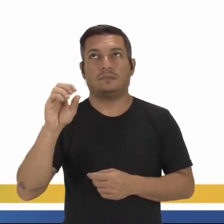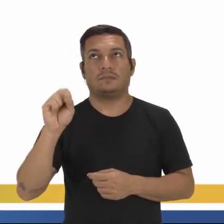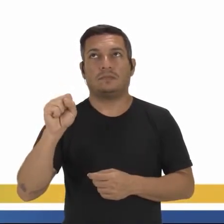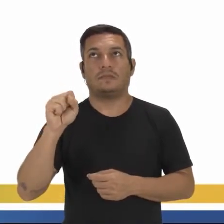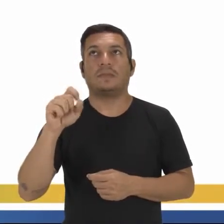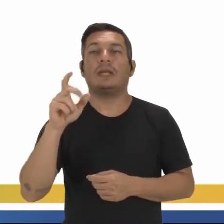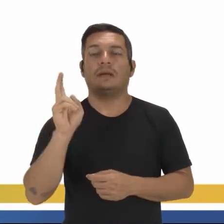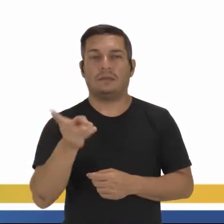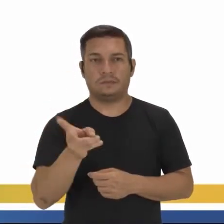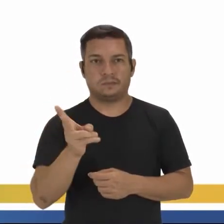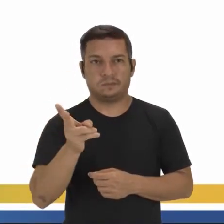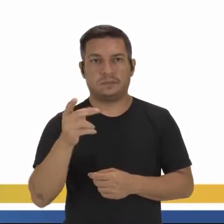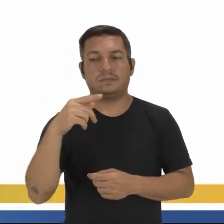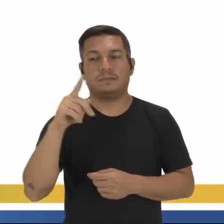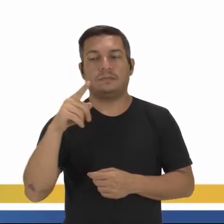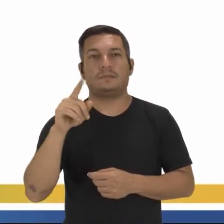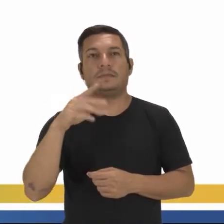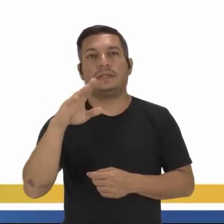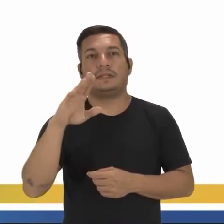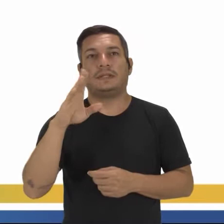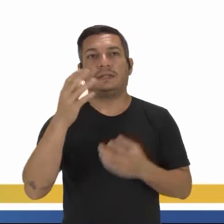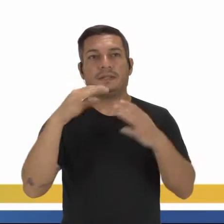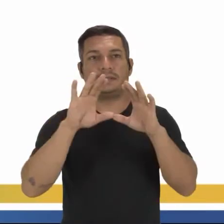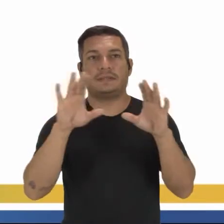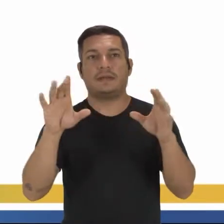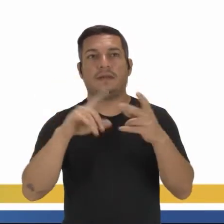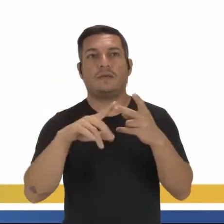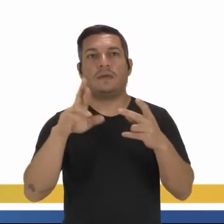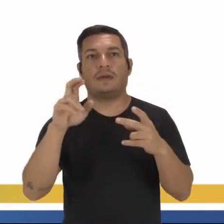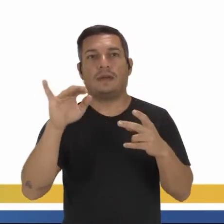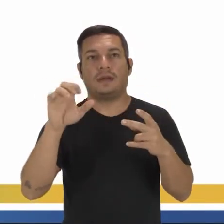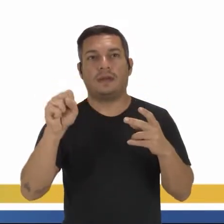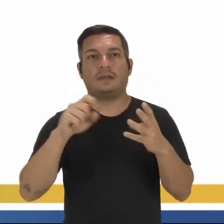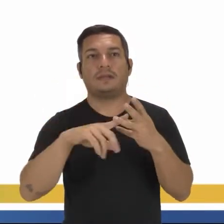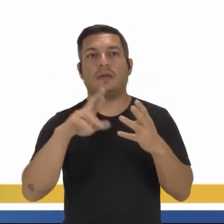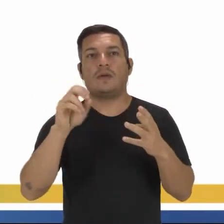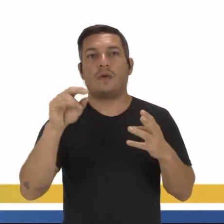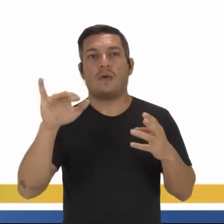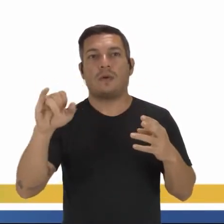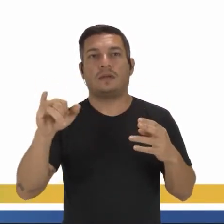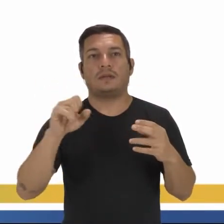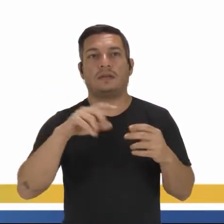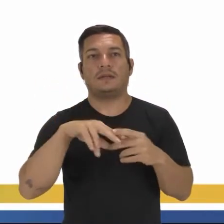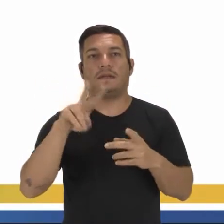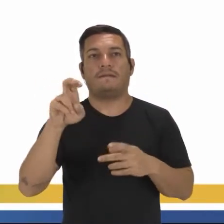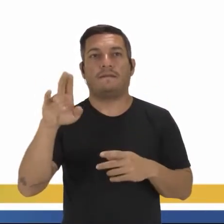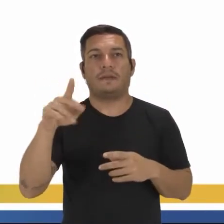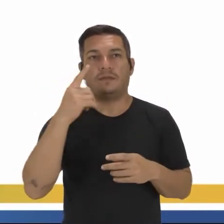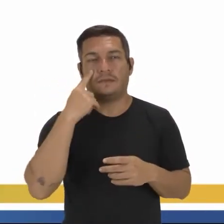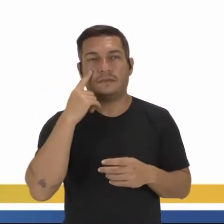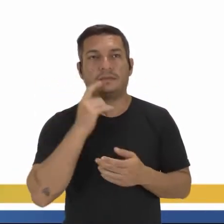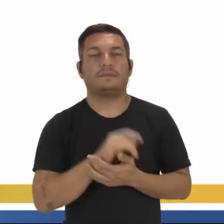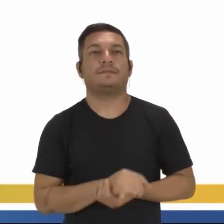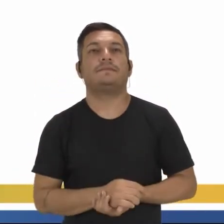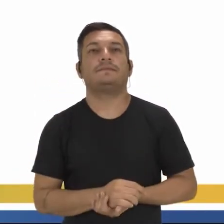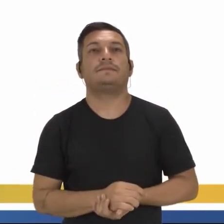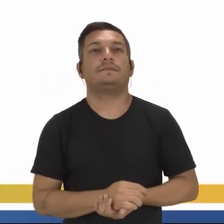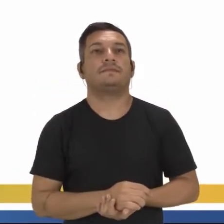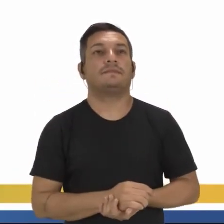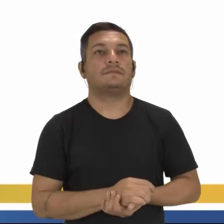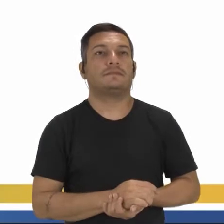permanecem acentuados. Céu, réis, rói e véu.